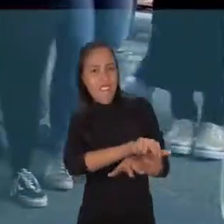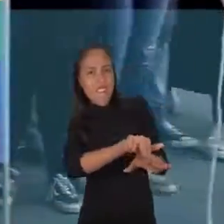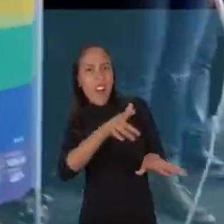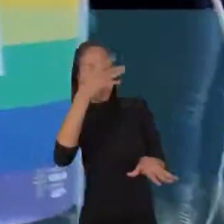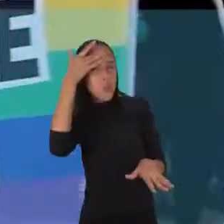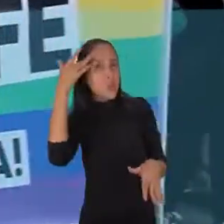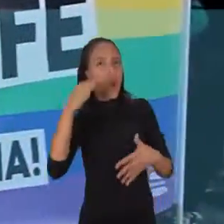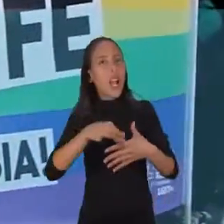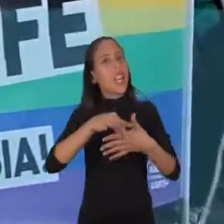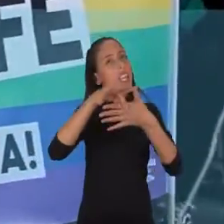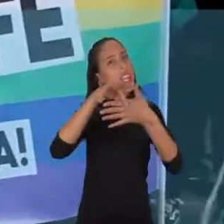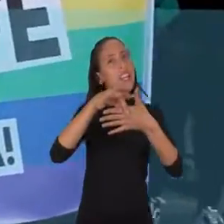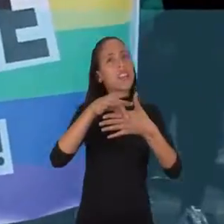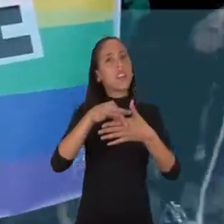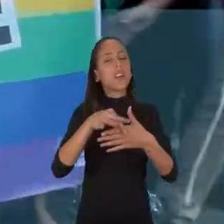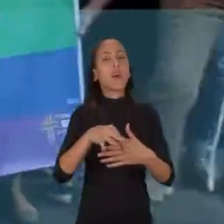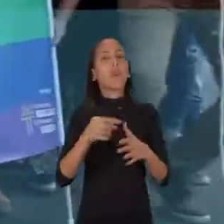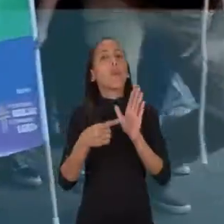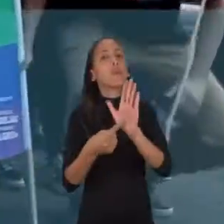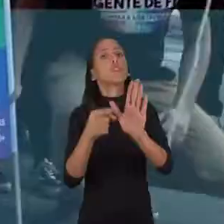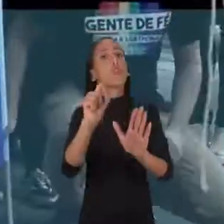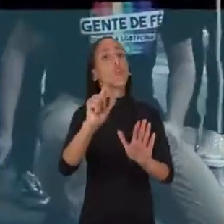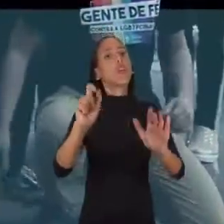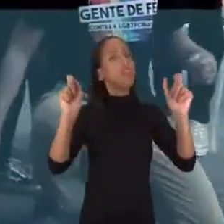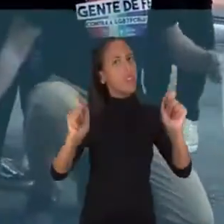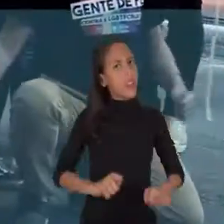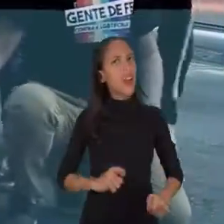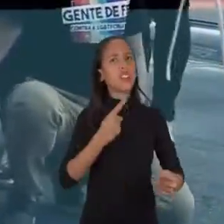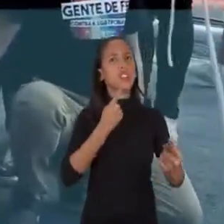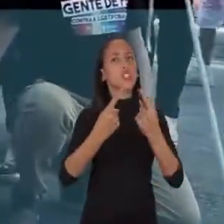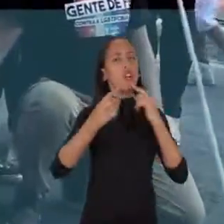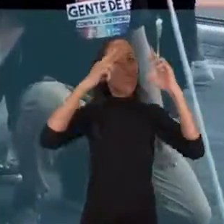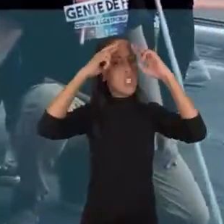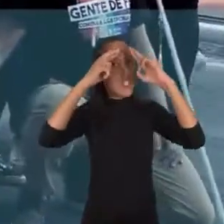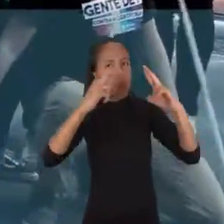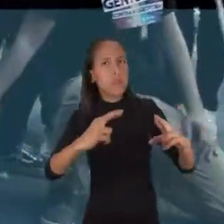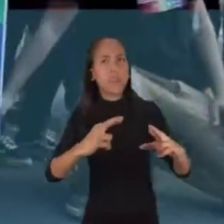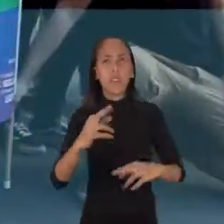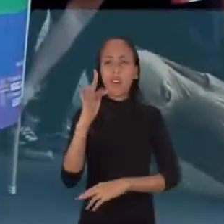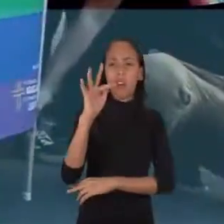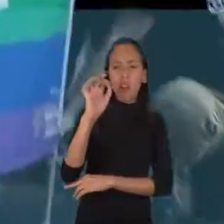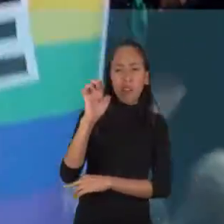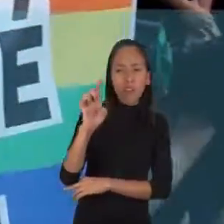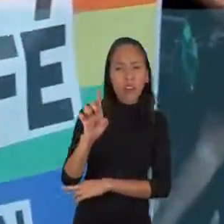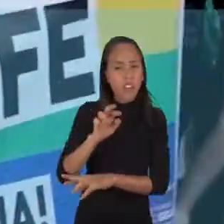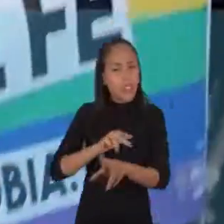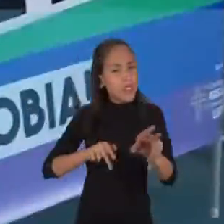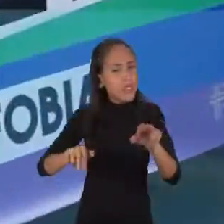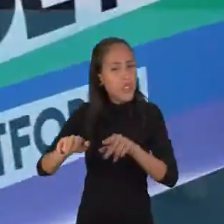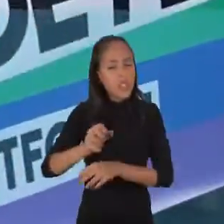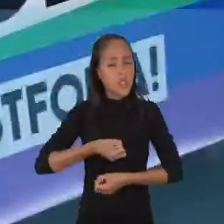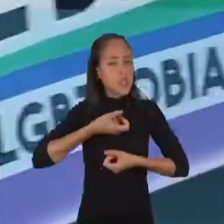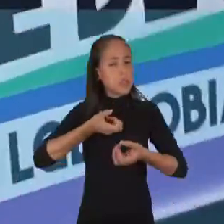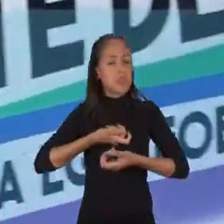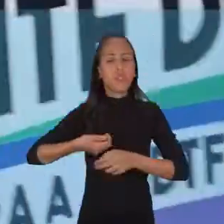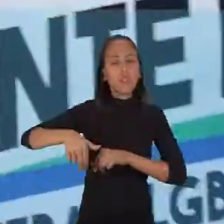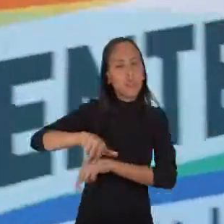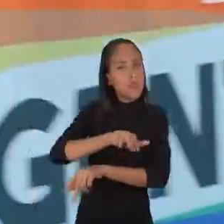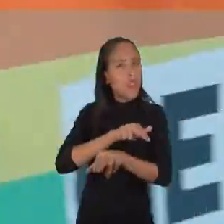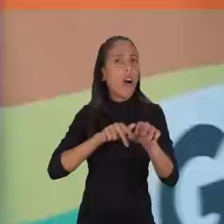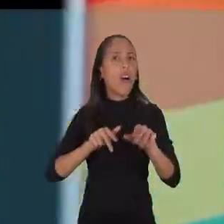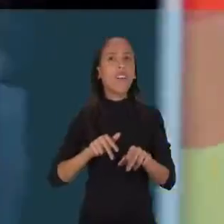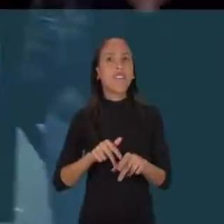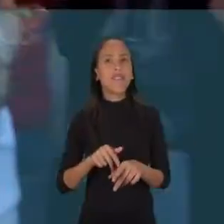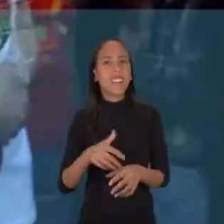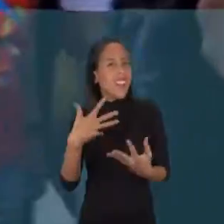é possível ter um diálogo respeitoso com todo tipo de fé, com toda expressão de fé. E foi lindo de ver as pessoas